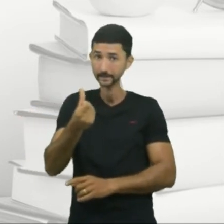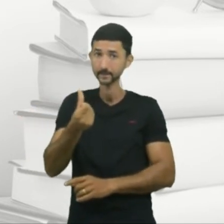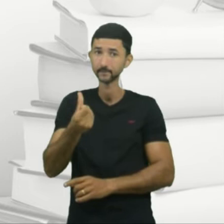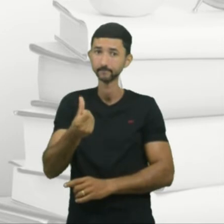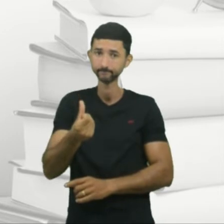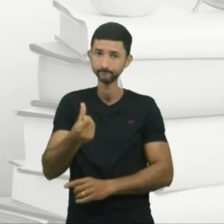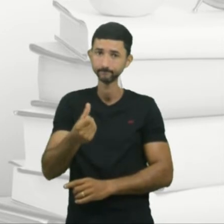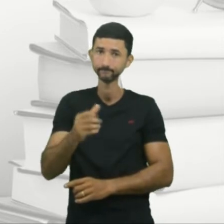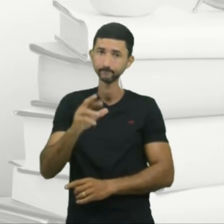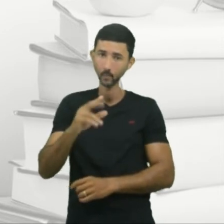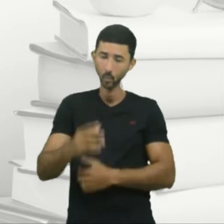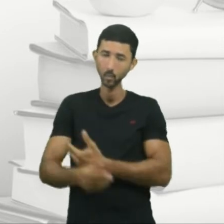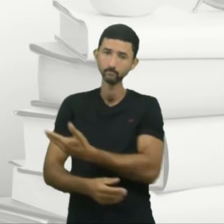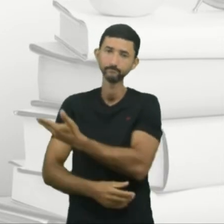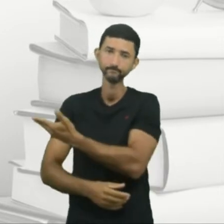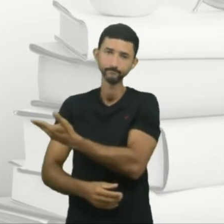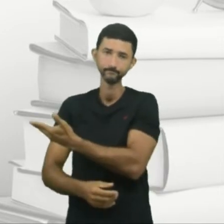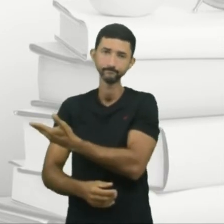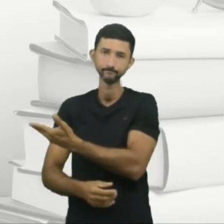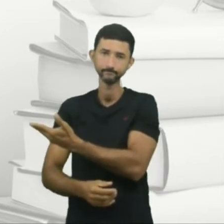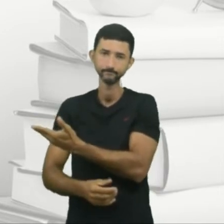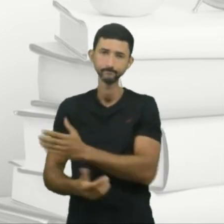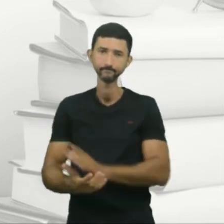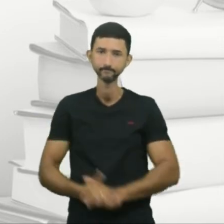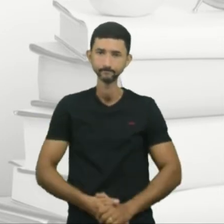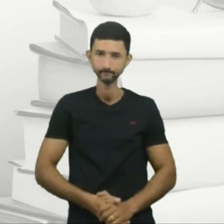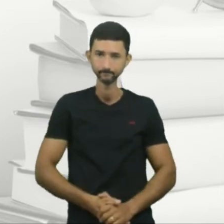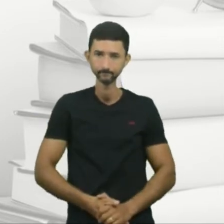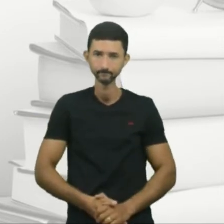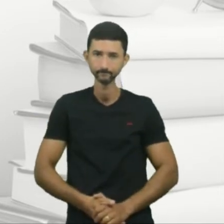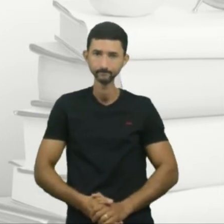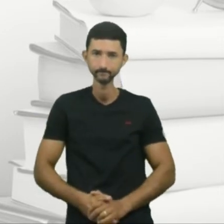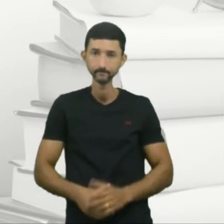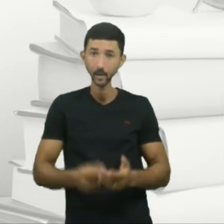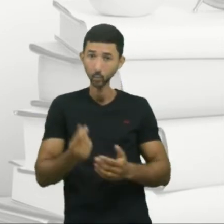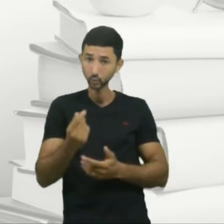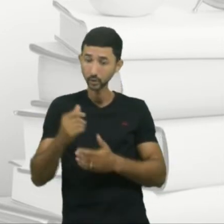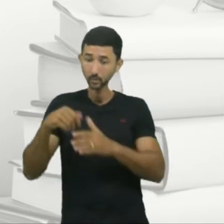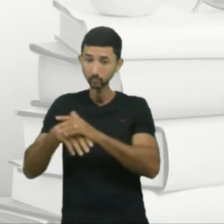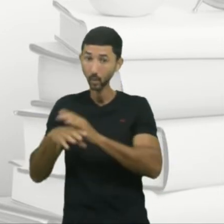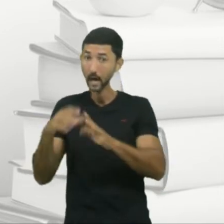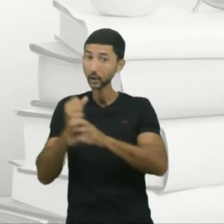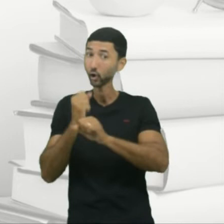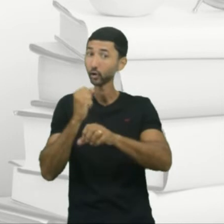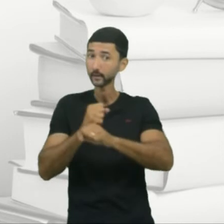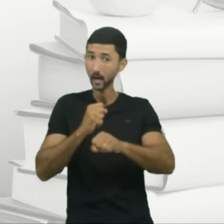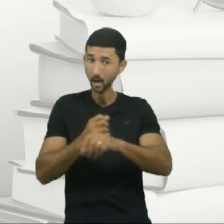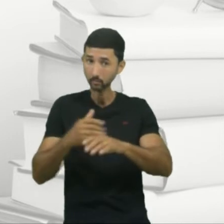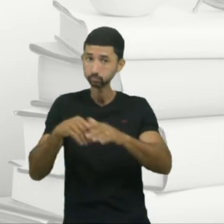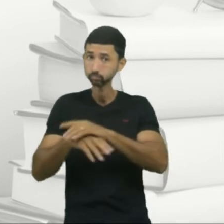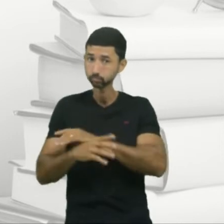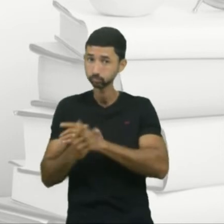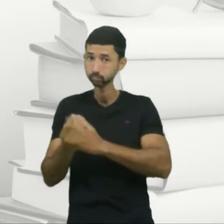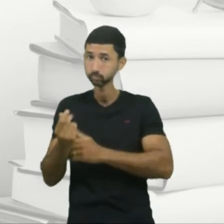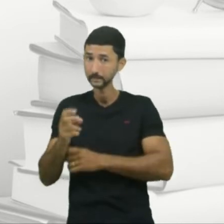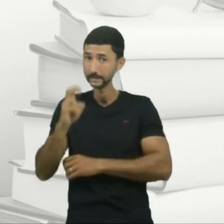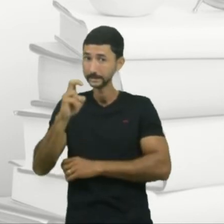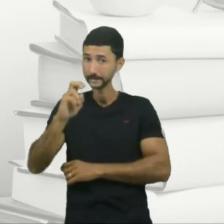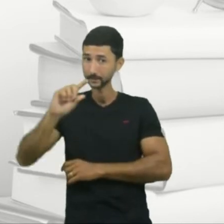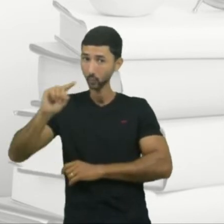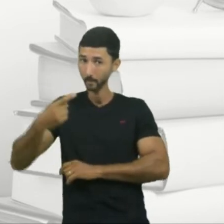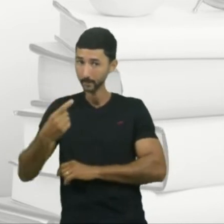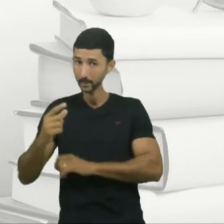R$ 5.066, tá? Então, tu tem R$ 5.066, que é o valor total do valor que você